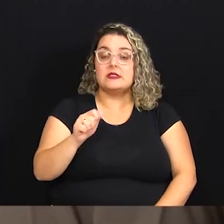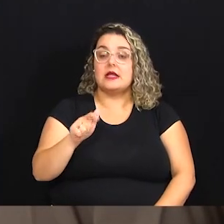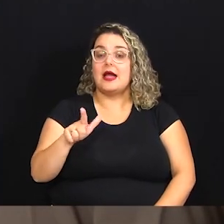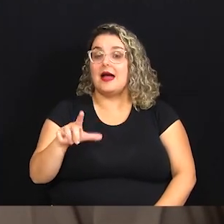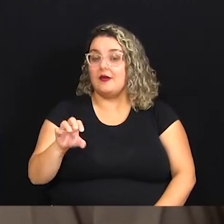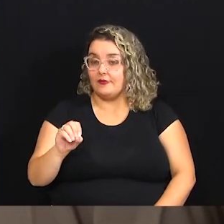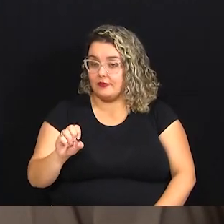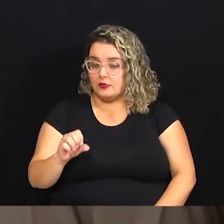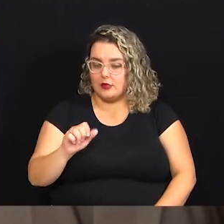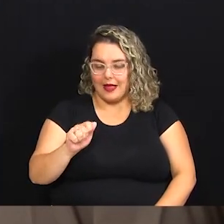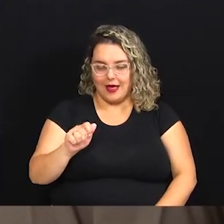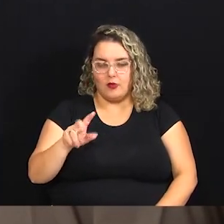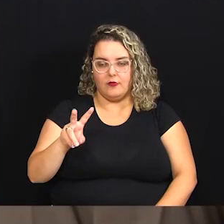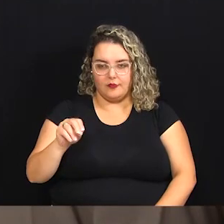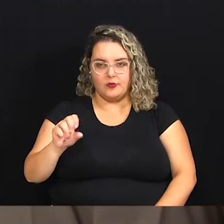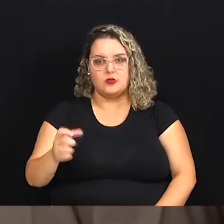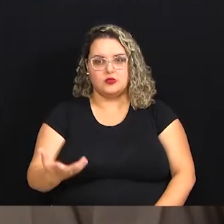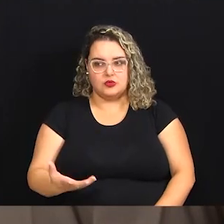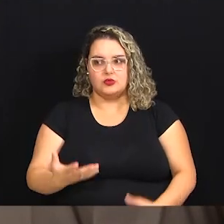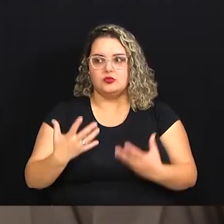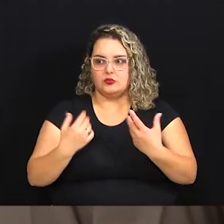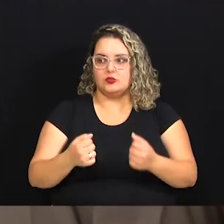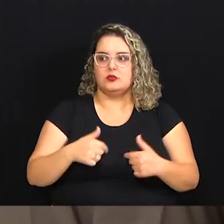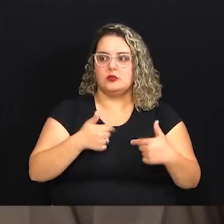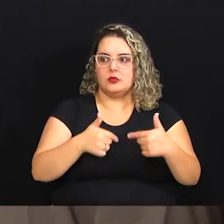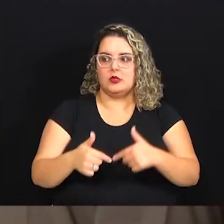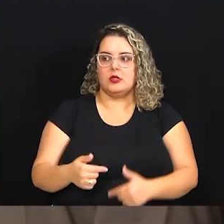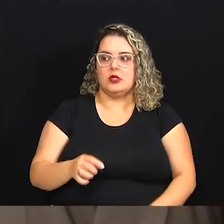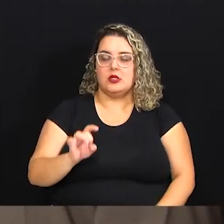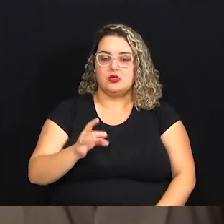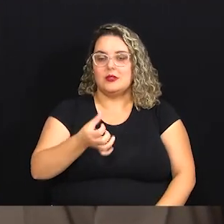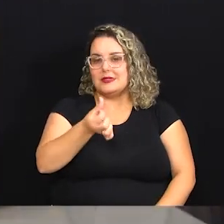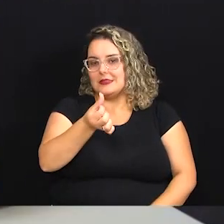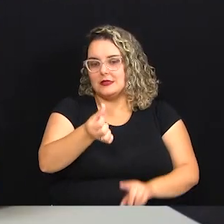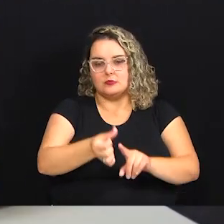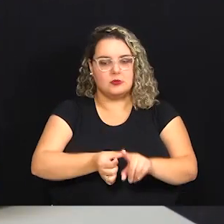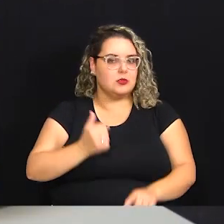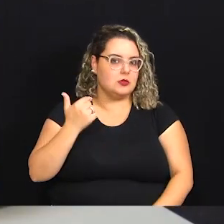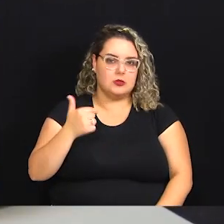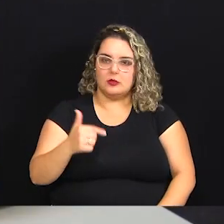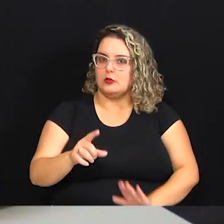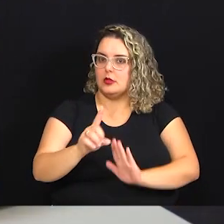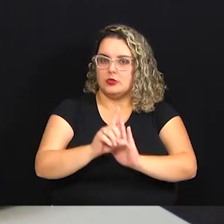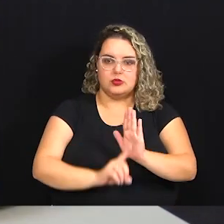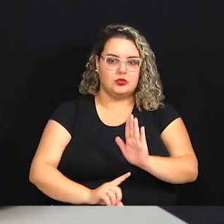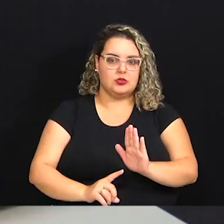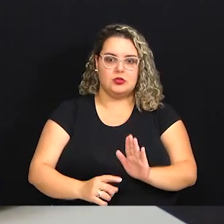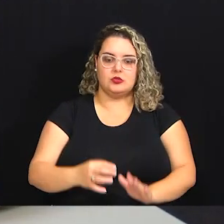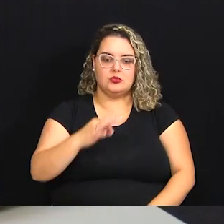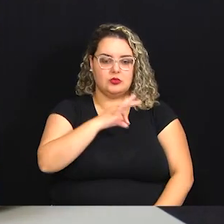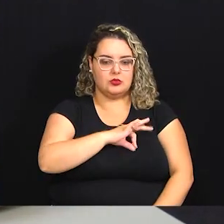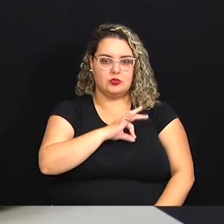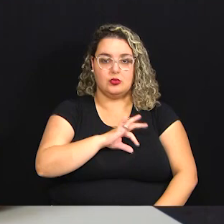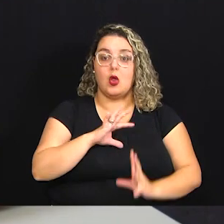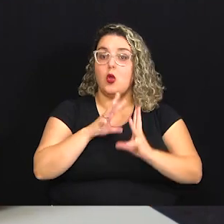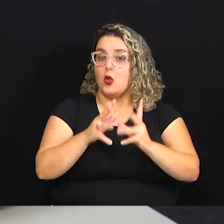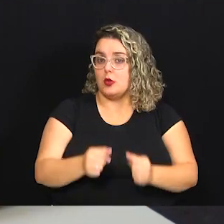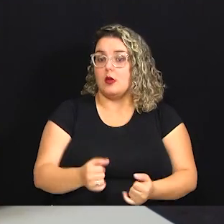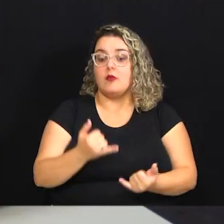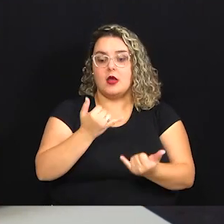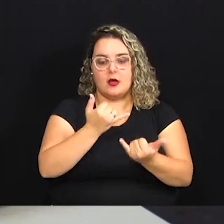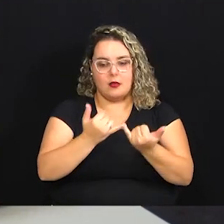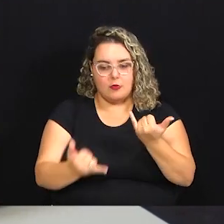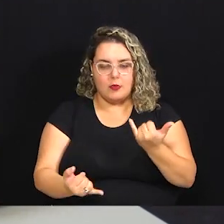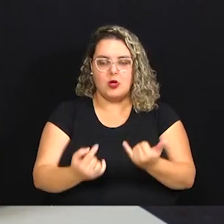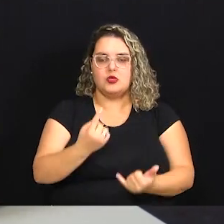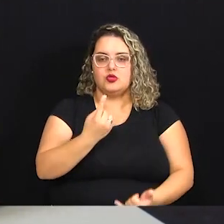recebeu. Portanto, aquelas pessoas que trabalharam, por exemplo, só 6 meses, não têm direito a receber um salário integral,